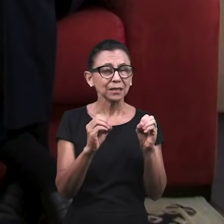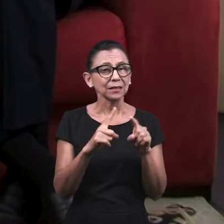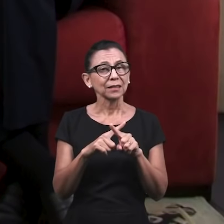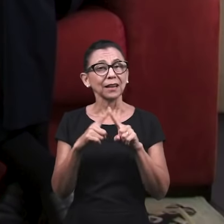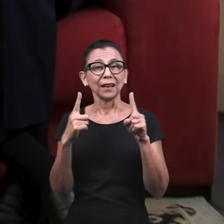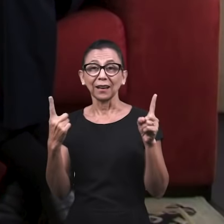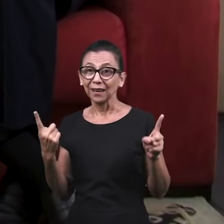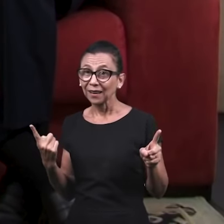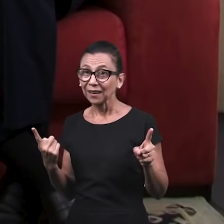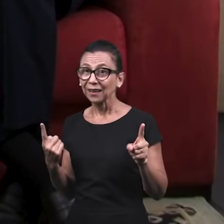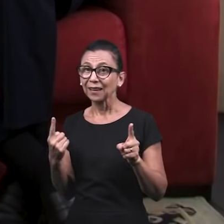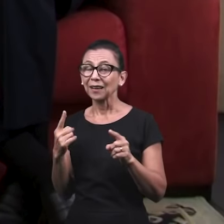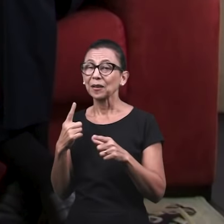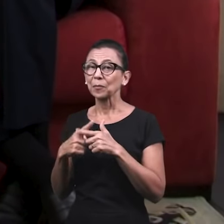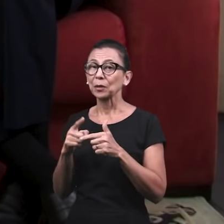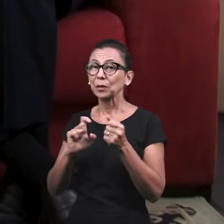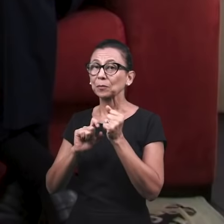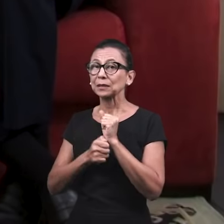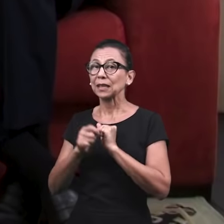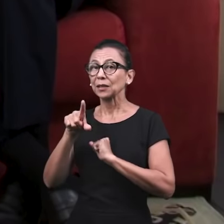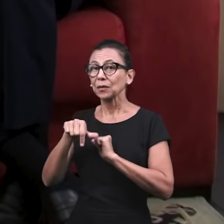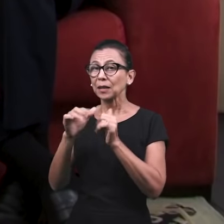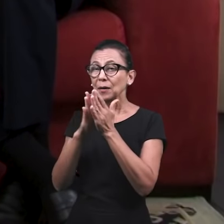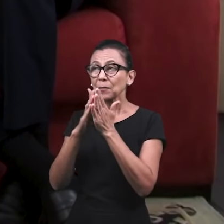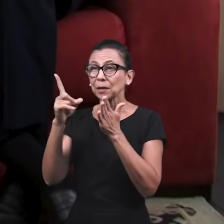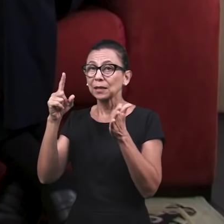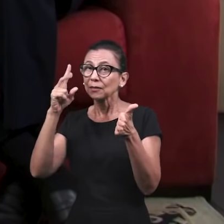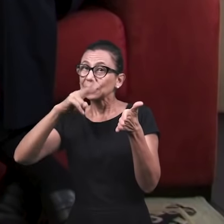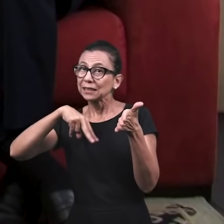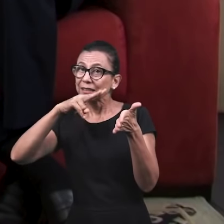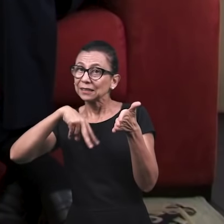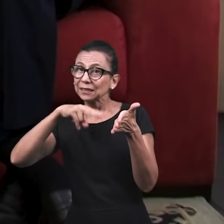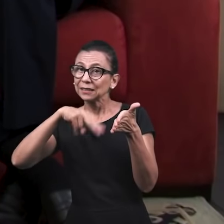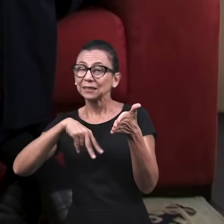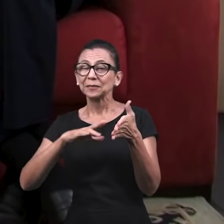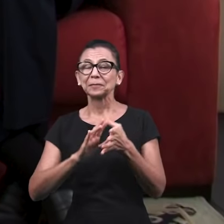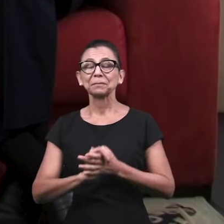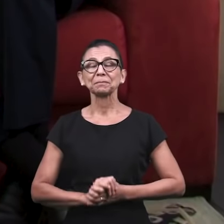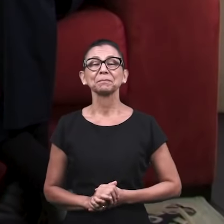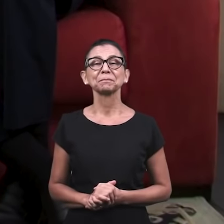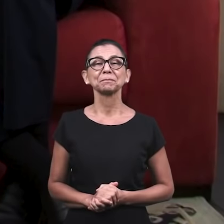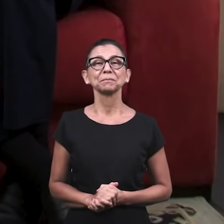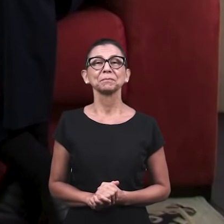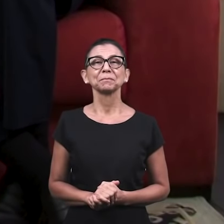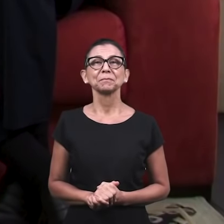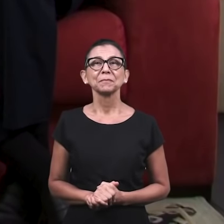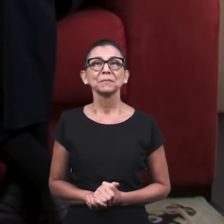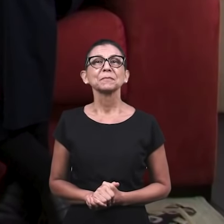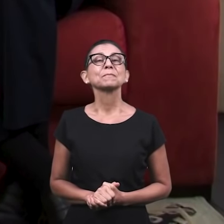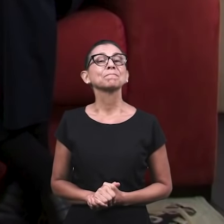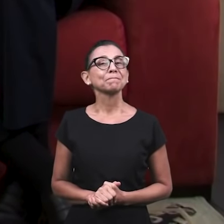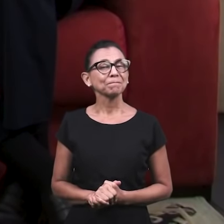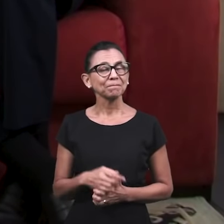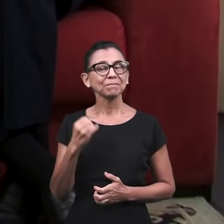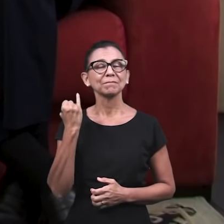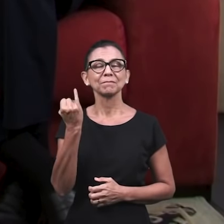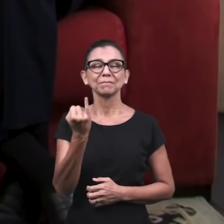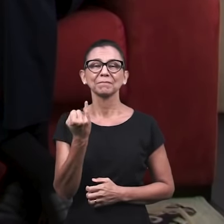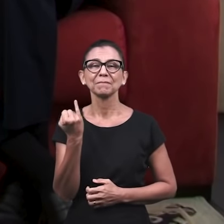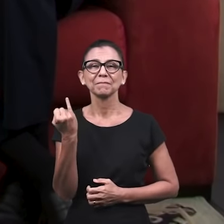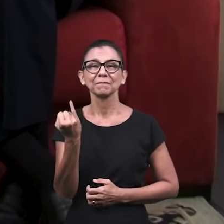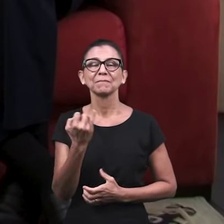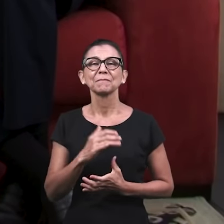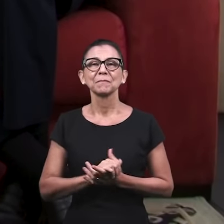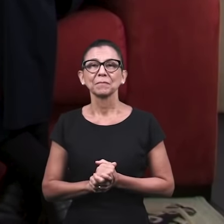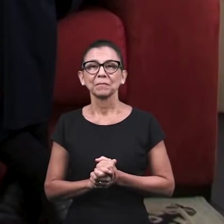em examinar as escrituras. Muito bom, exatamente. O mistério, ele também está no exame das